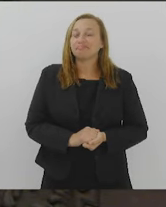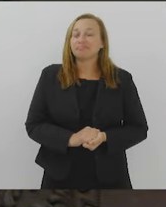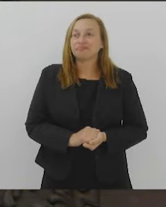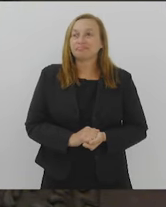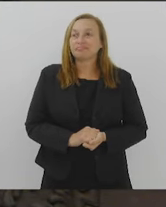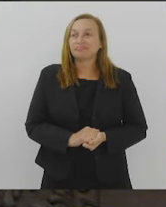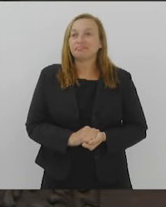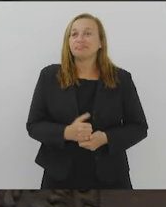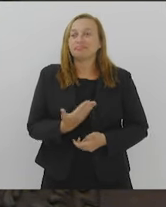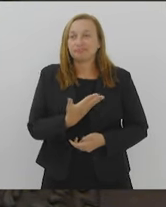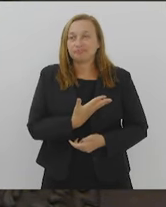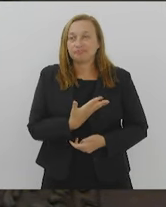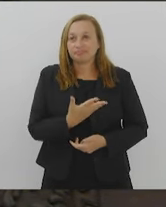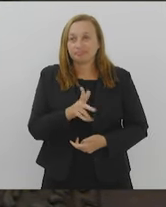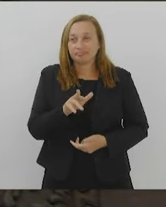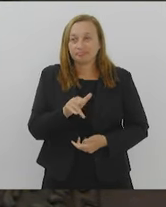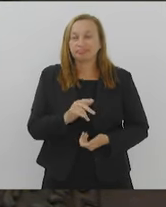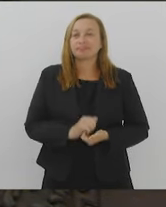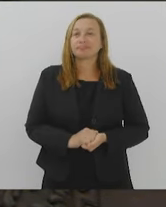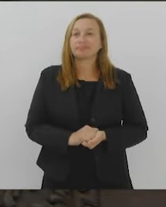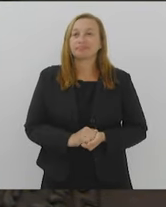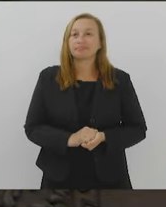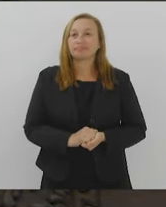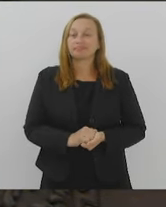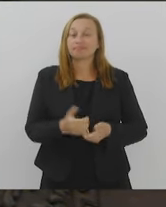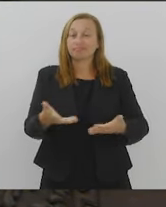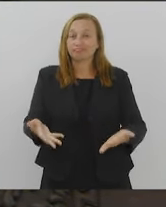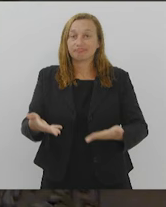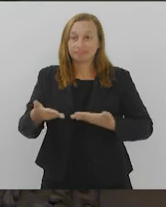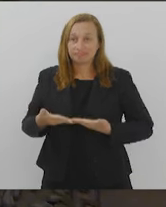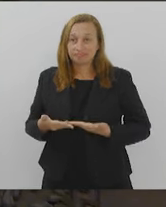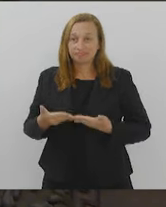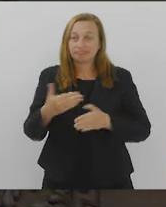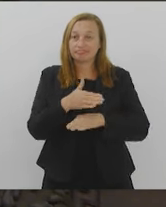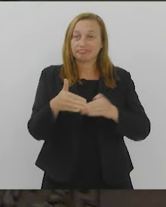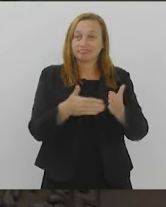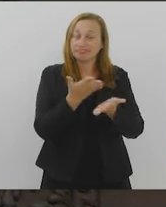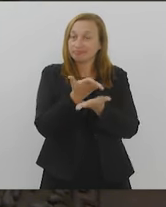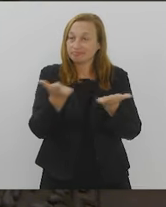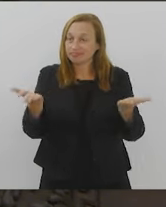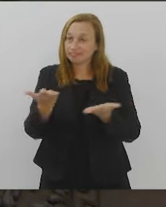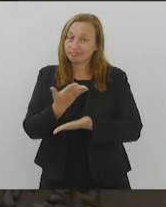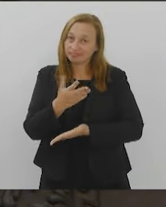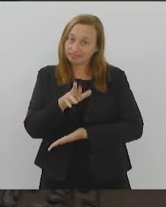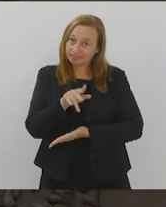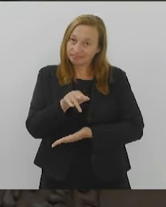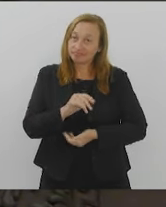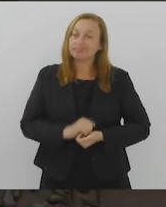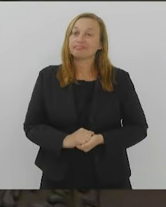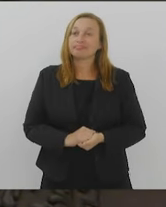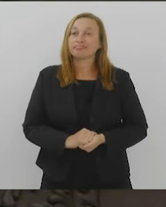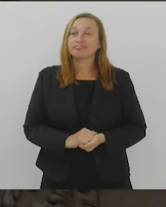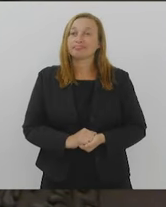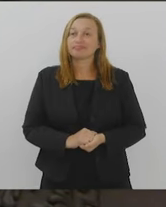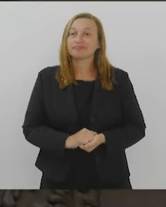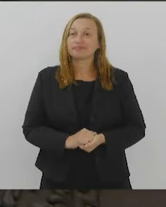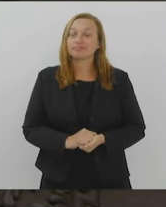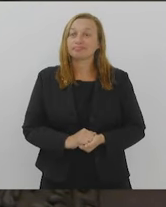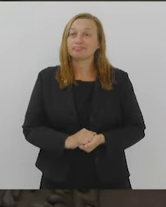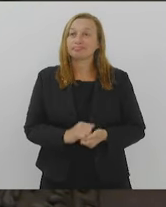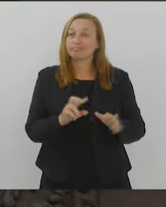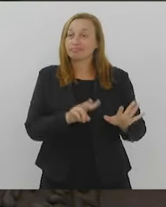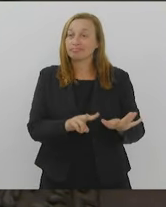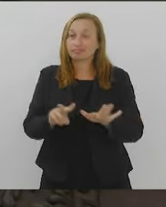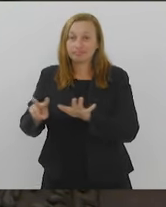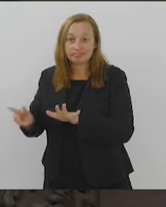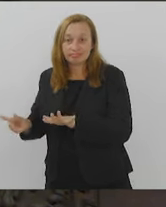Meus amados irmãos, fazer um convite a todos meus irmãos que aqui estão. Essa semana é a